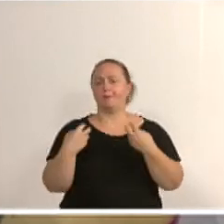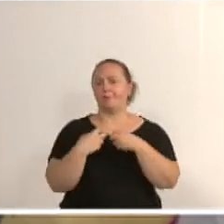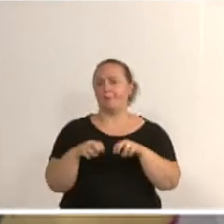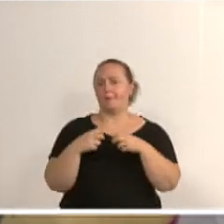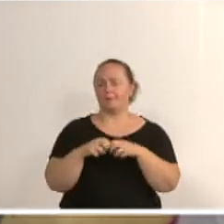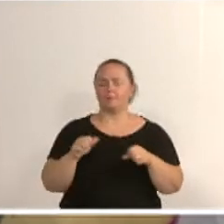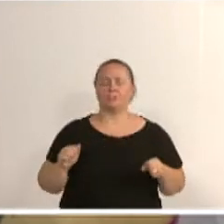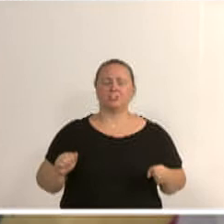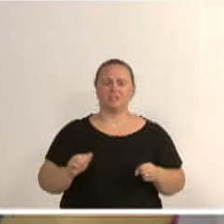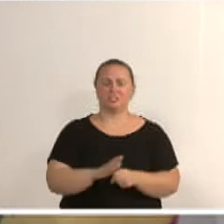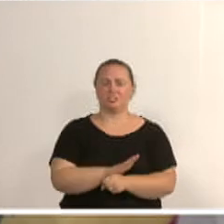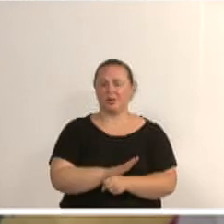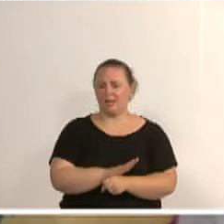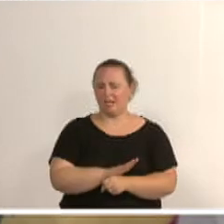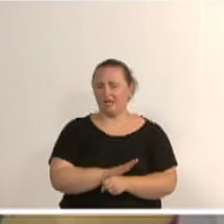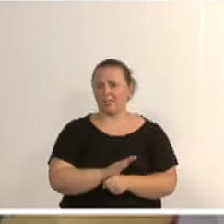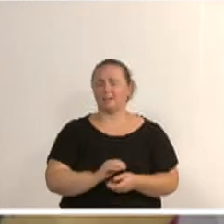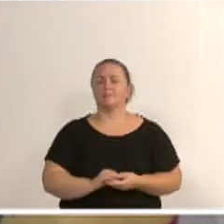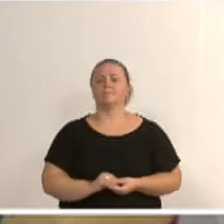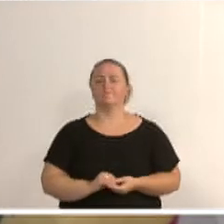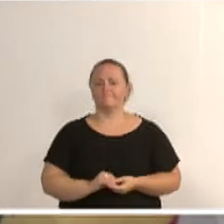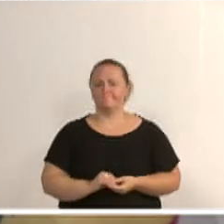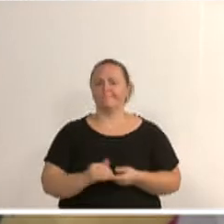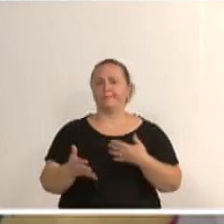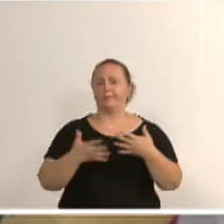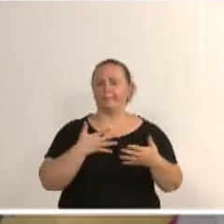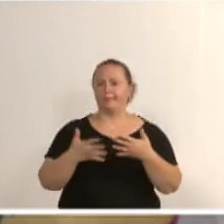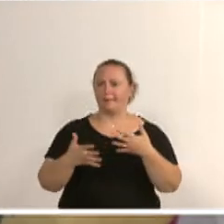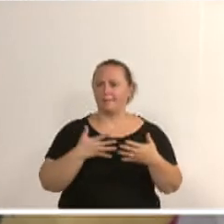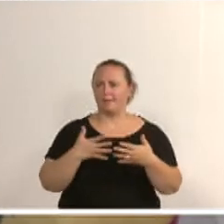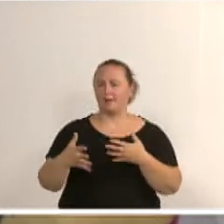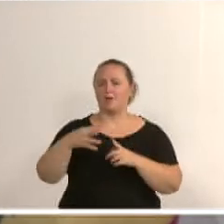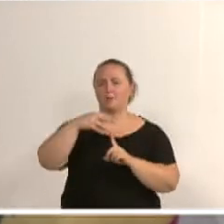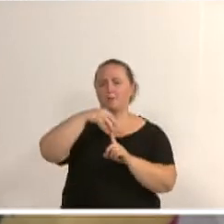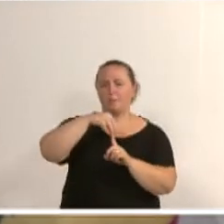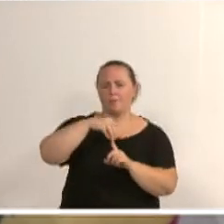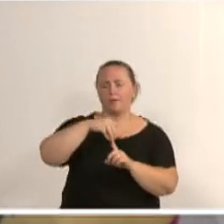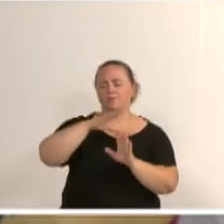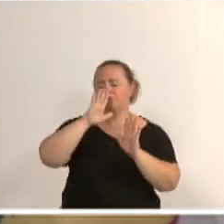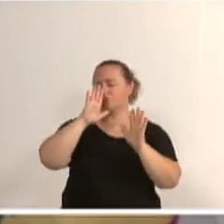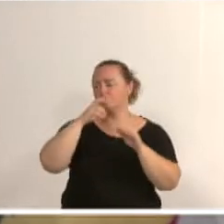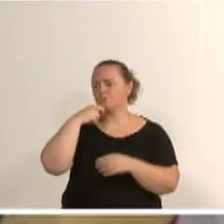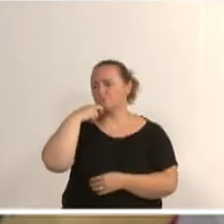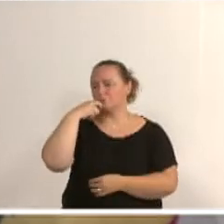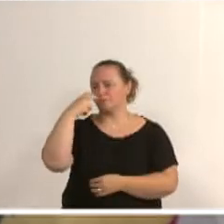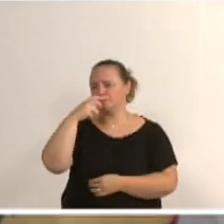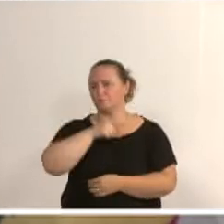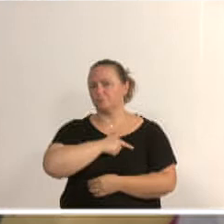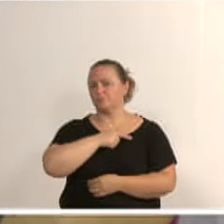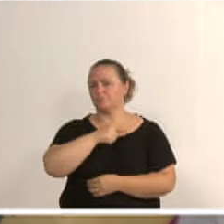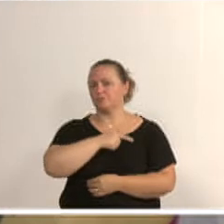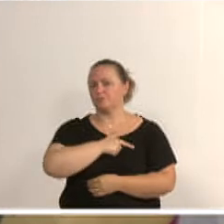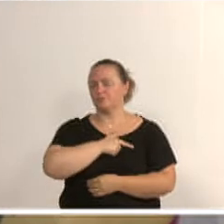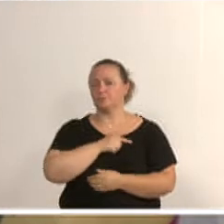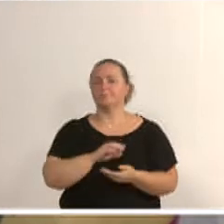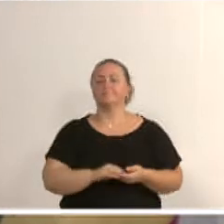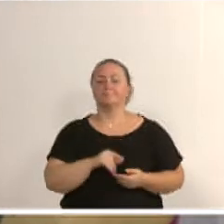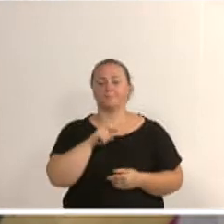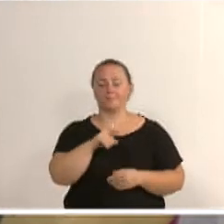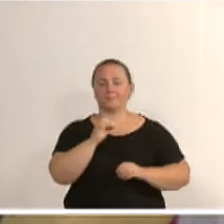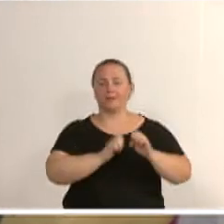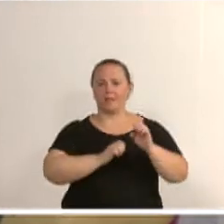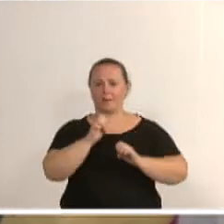socados, terminais, estações de pré-embarque, abrigos, uma vergonha. Para a atual empresa, inúmeros benefícios,